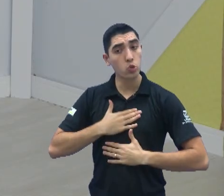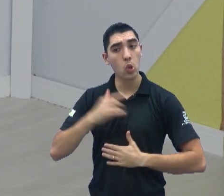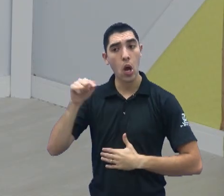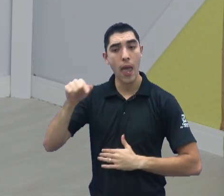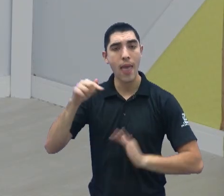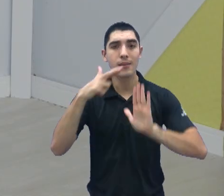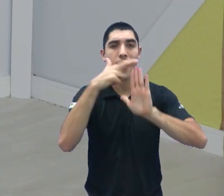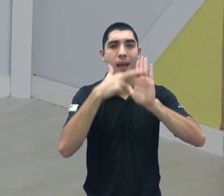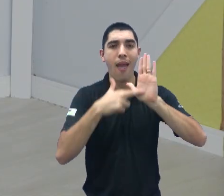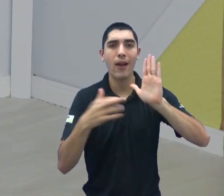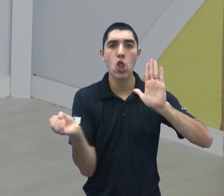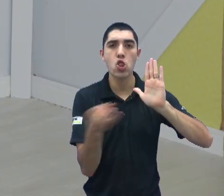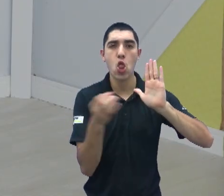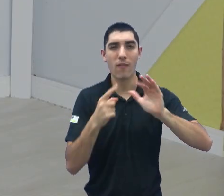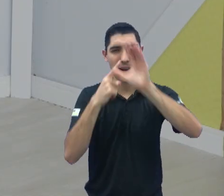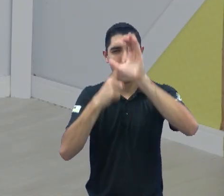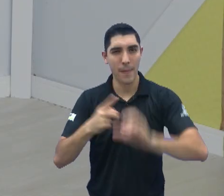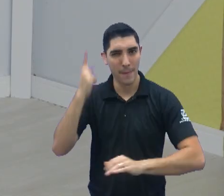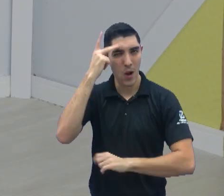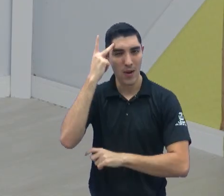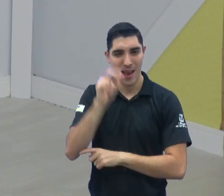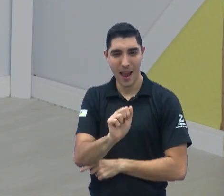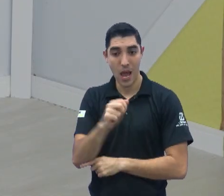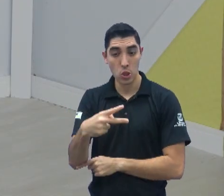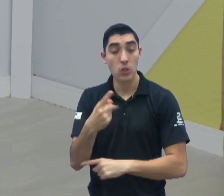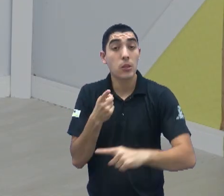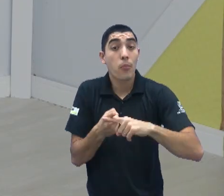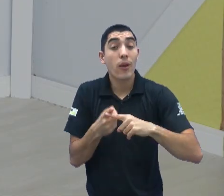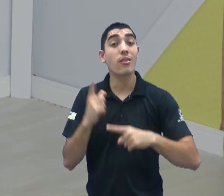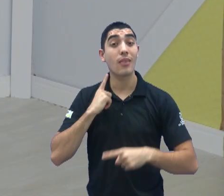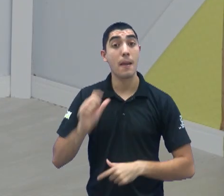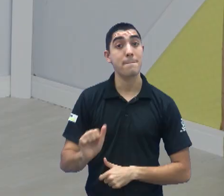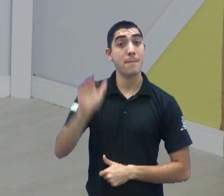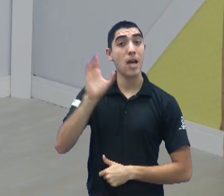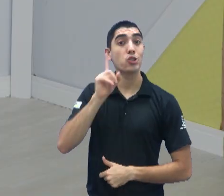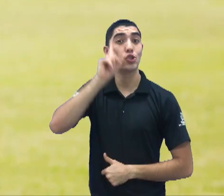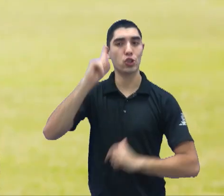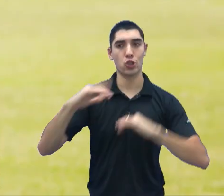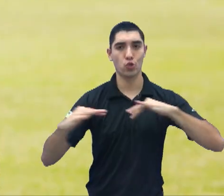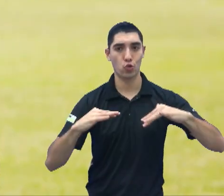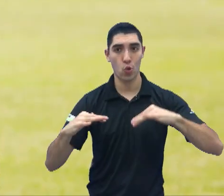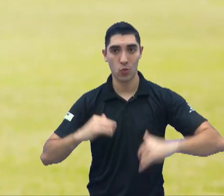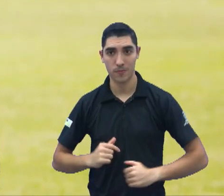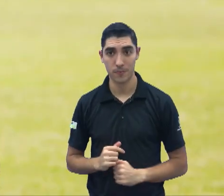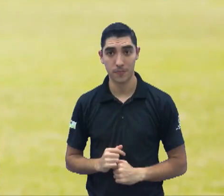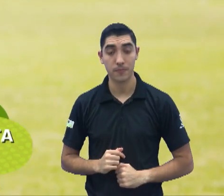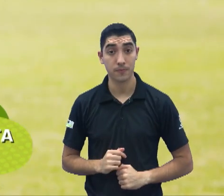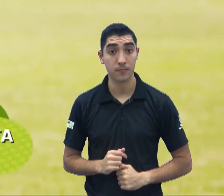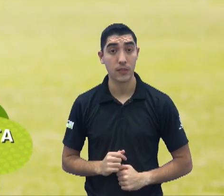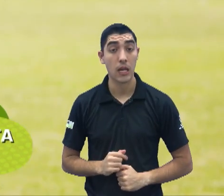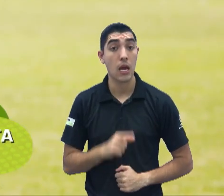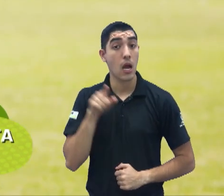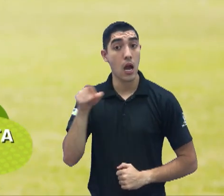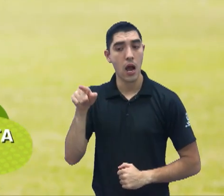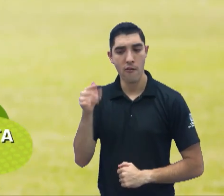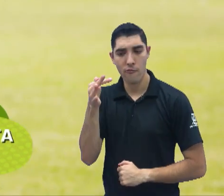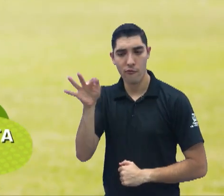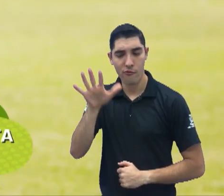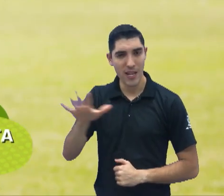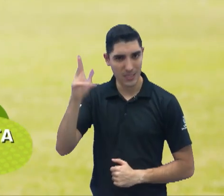Série A2, onde os times ganharam mais datas dentro da competição. Eu acho que o bom senso da federação, dos clubes aí, de